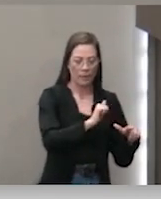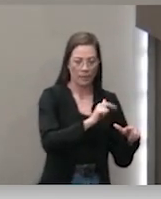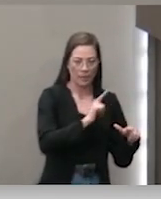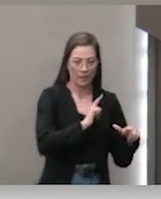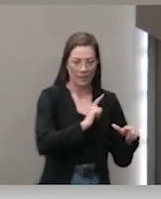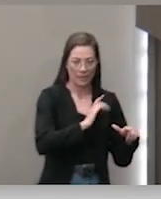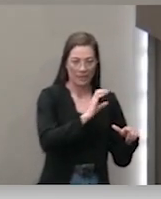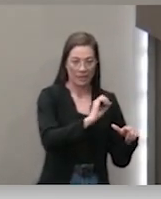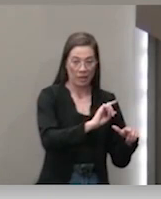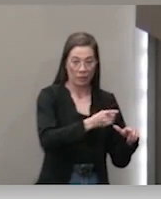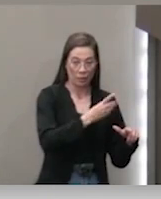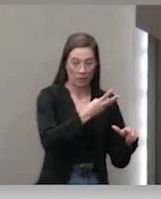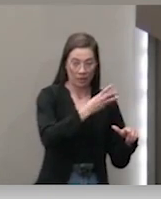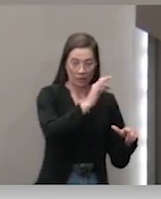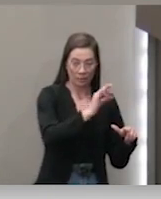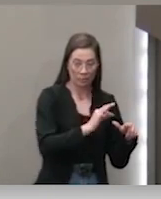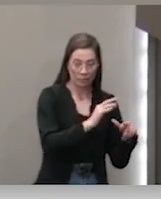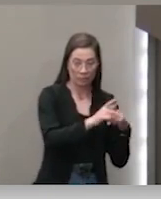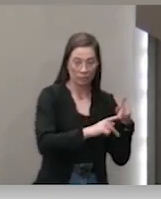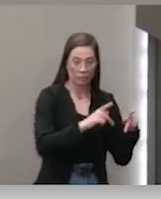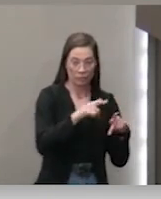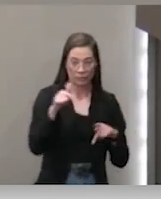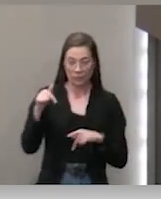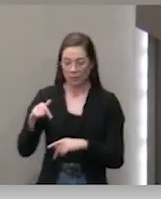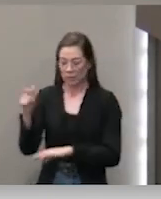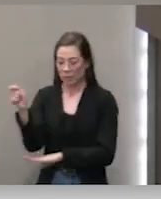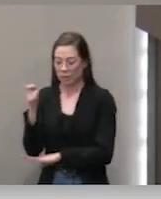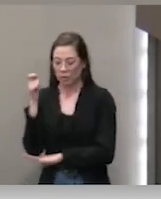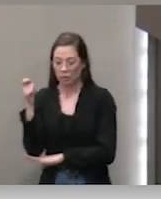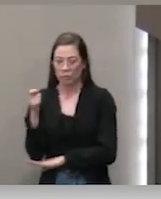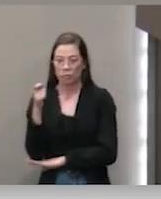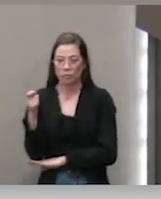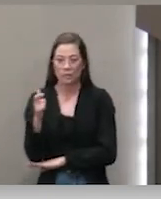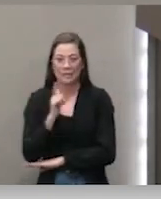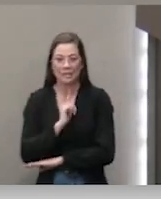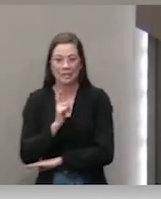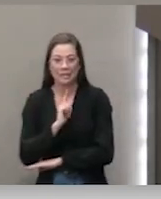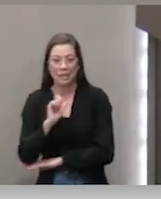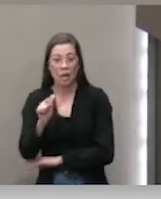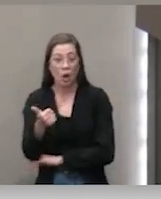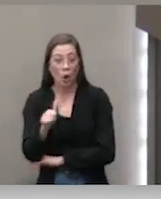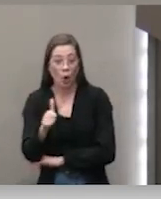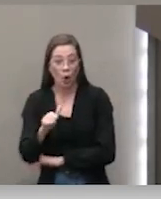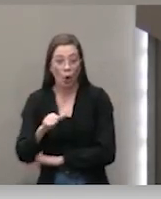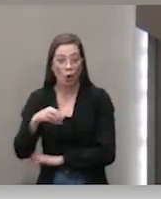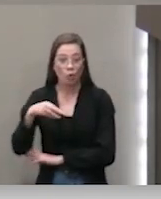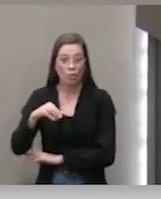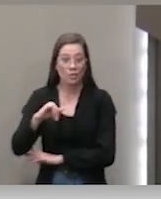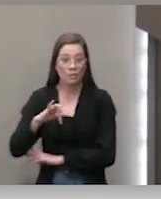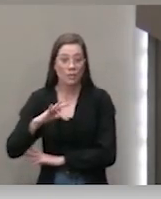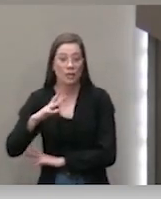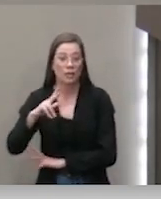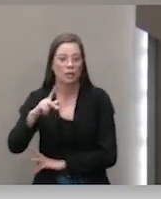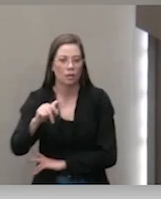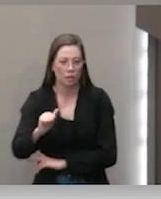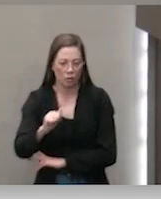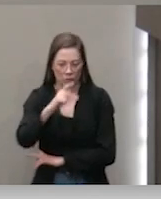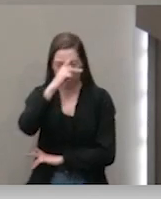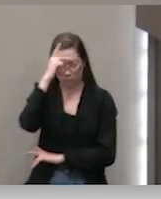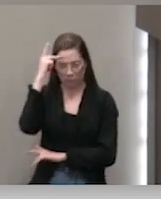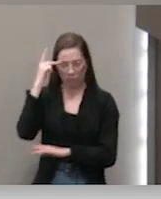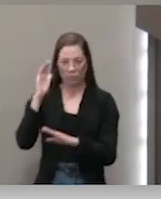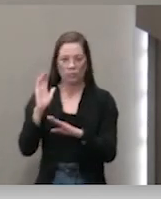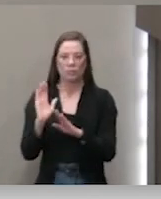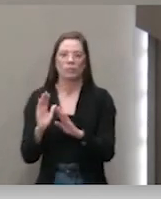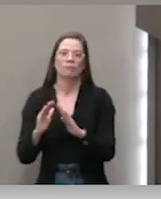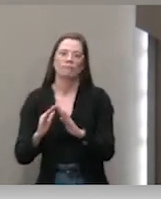da população, enquanto o Rio Grande do Sul tem 11 milhões de habitantes, né? E o